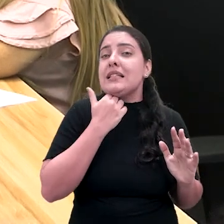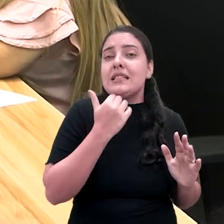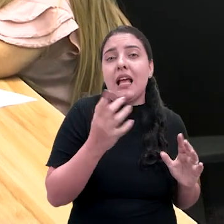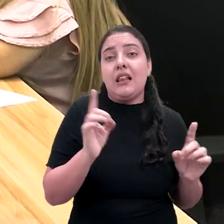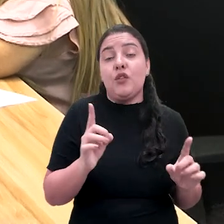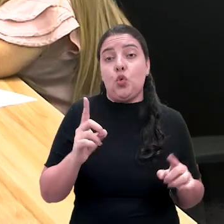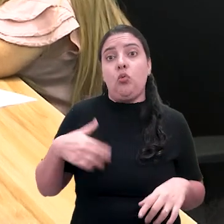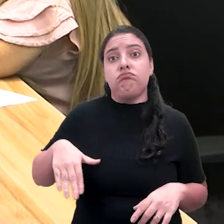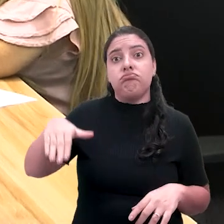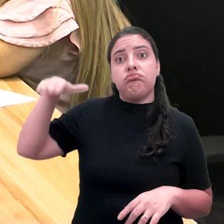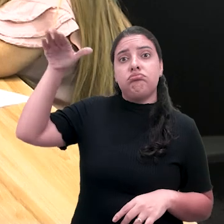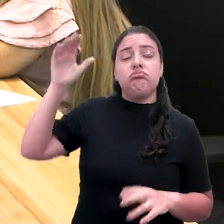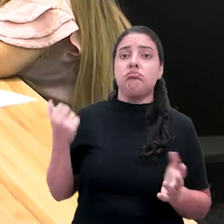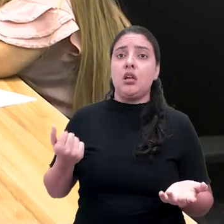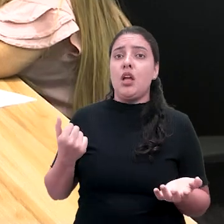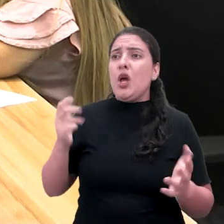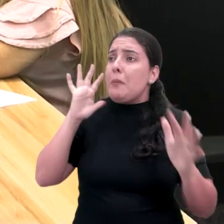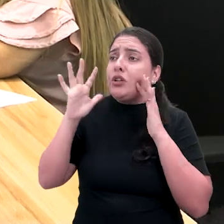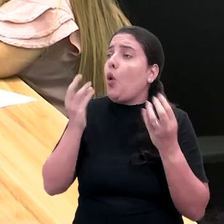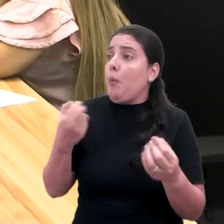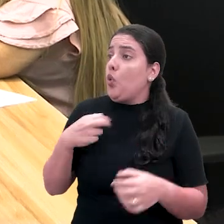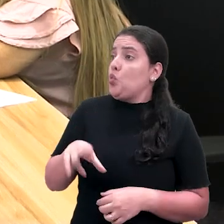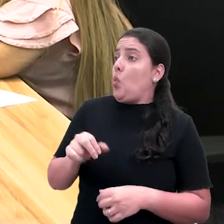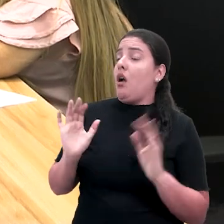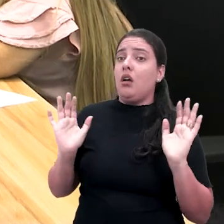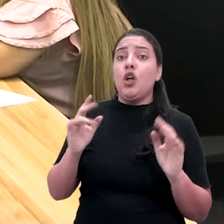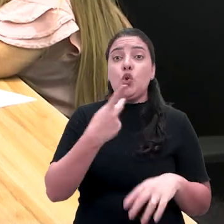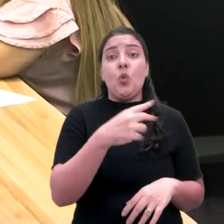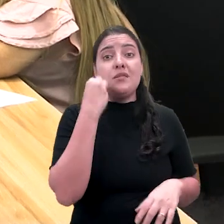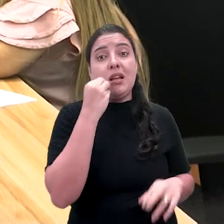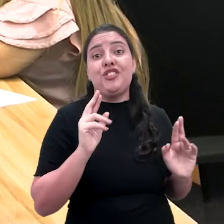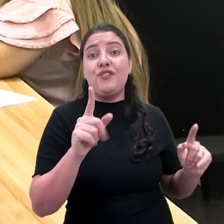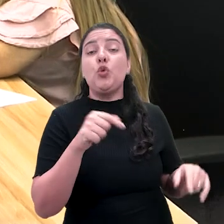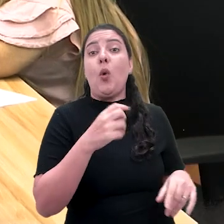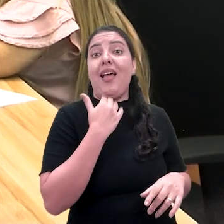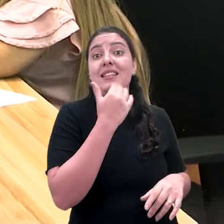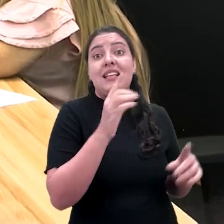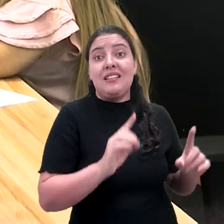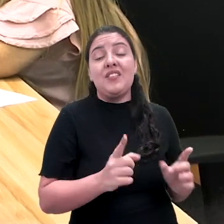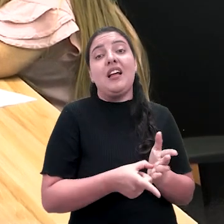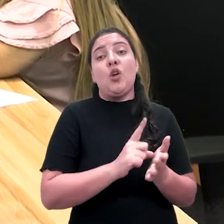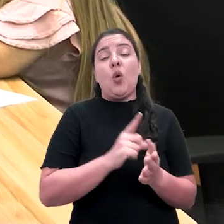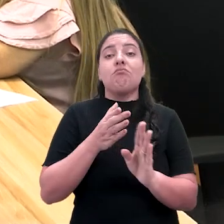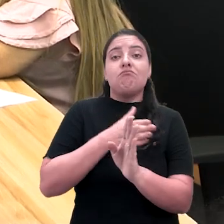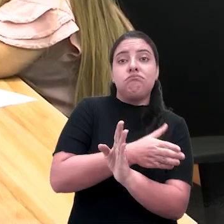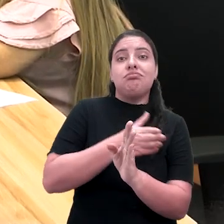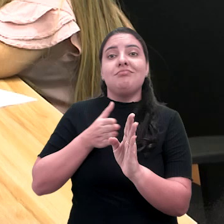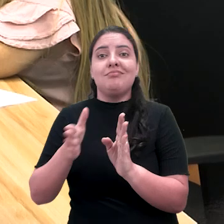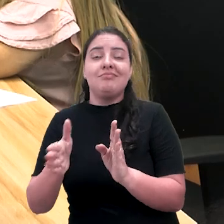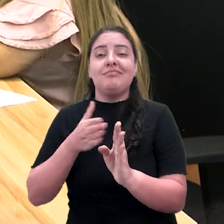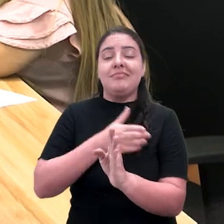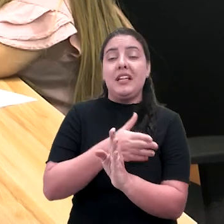grande? Eu disse, eu não imaginei porque eu nunca fui. Com você a experiência é totalmente diferente. Você sabe os dois lados, e